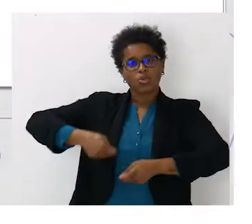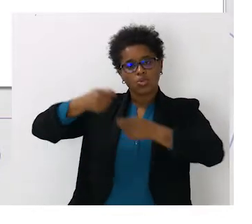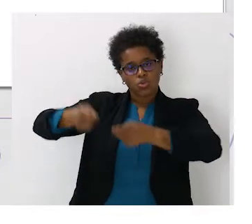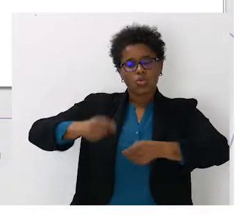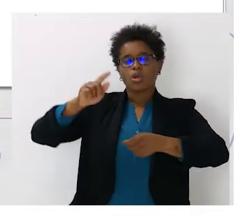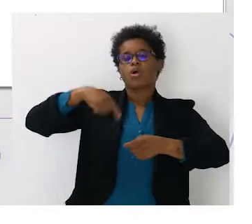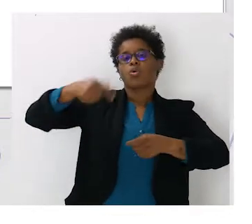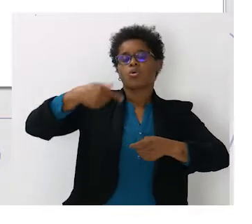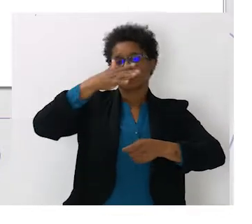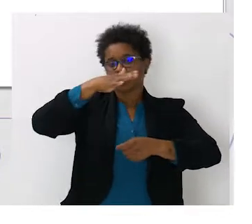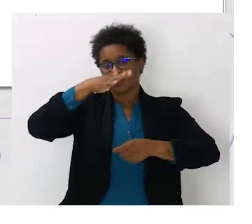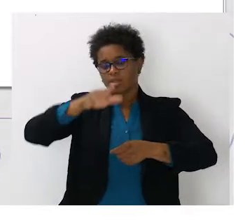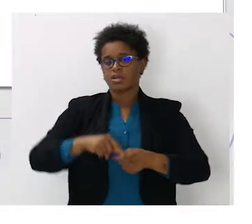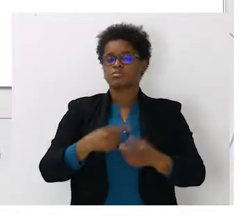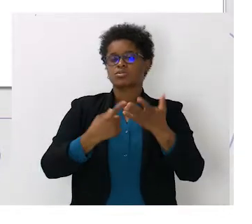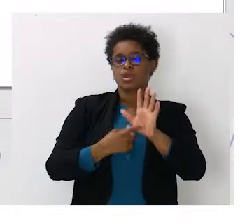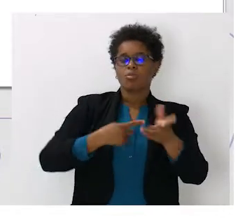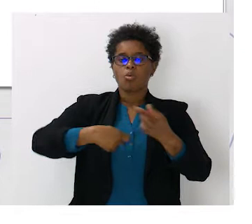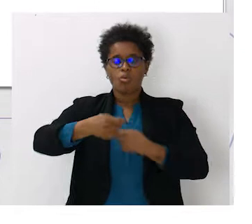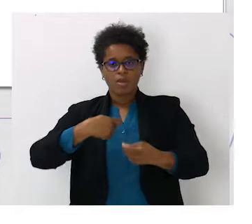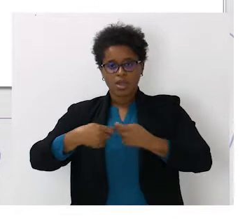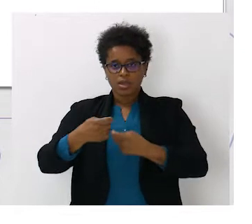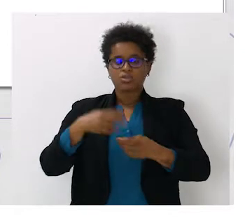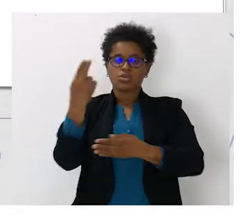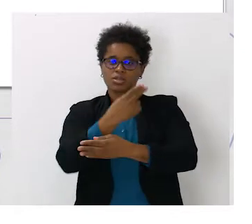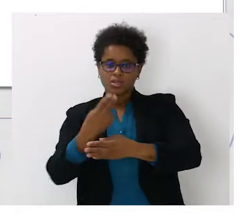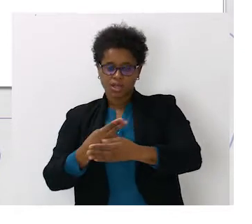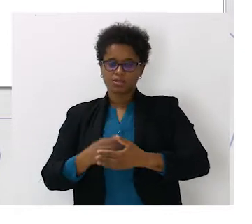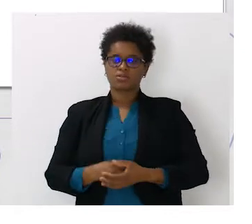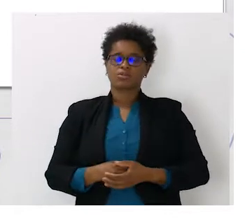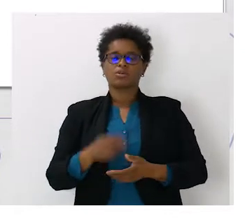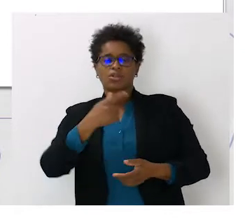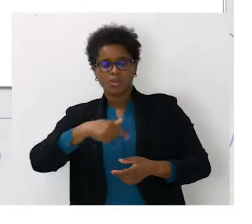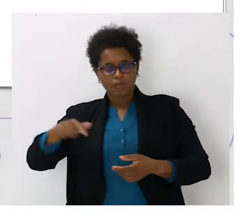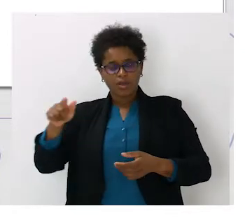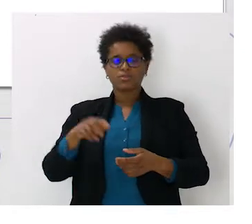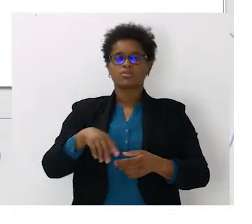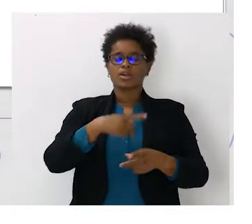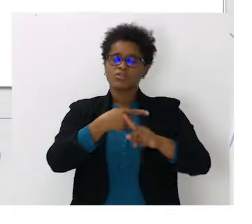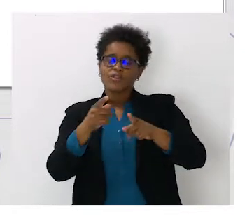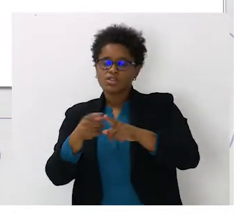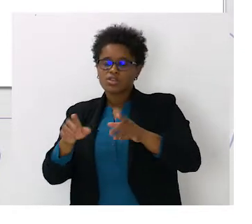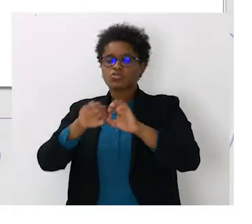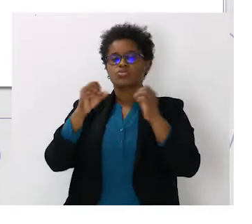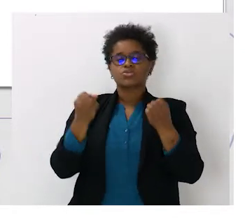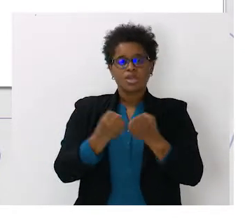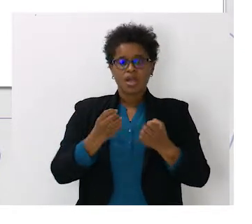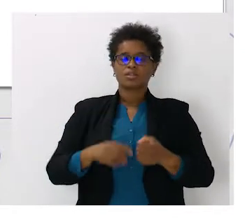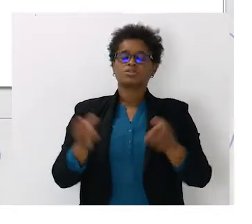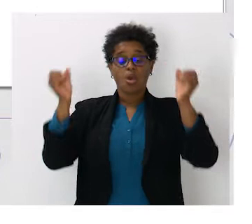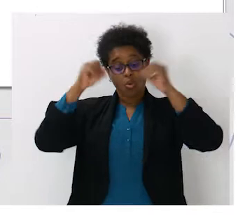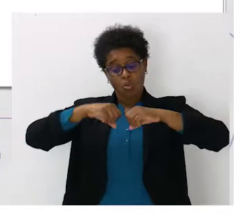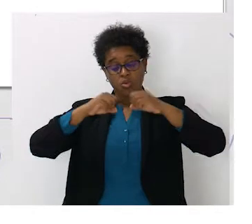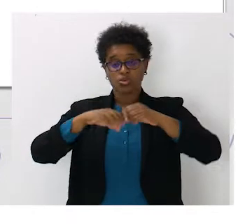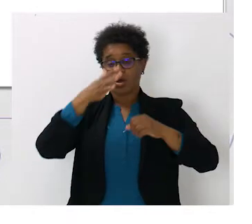agricultura, outras atividades como o comércio e o artesanato, levando a diferenciação social